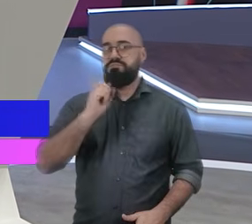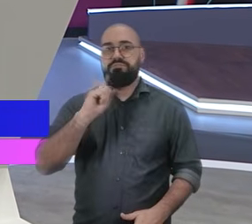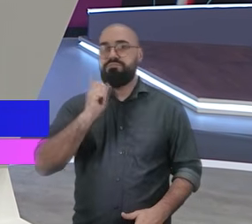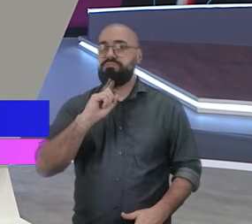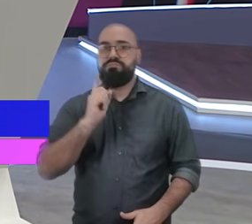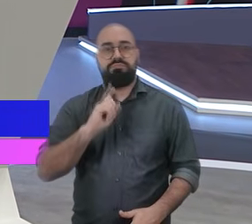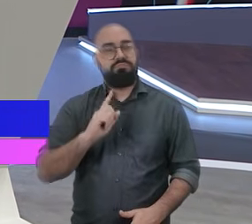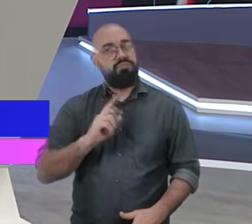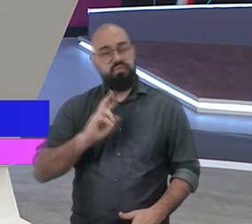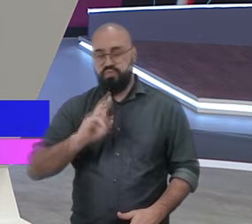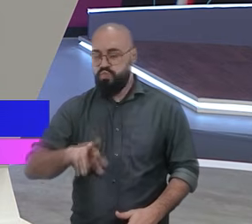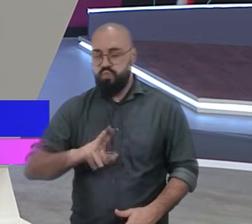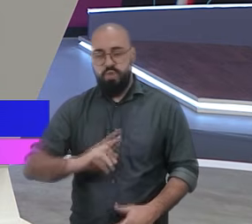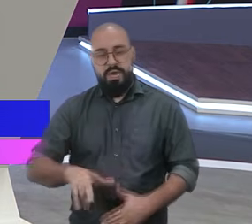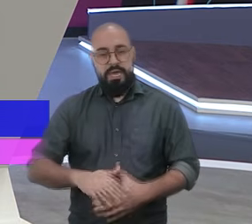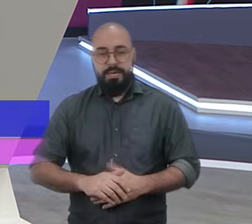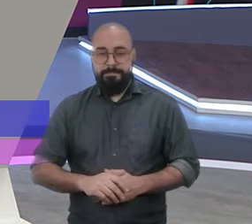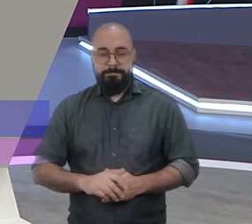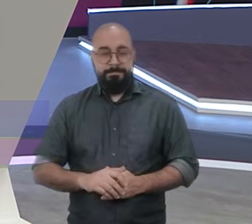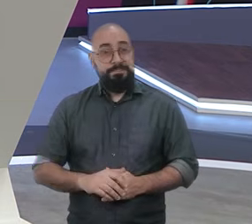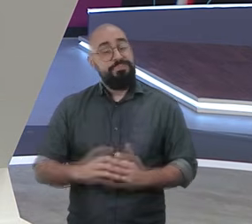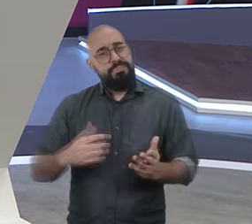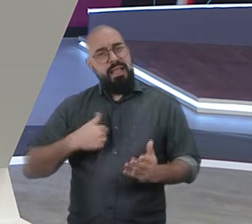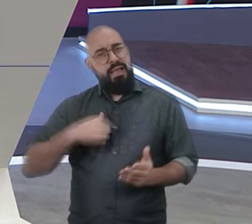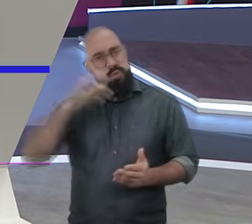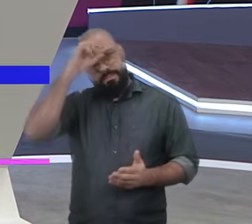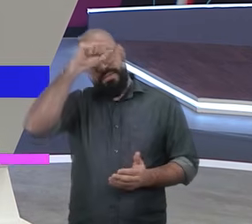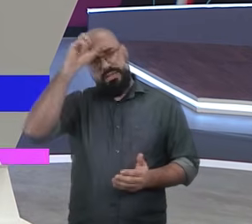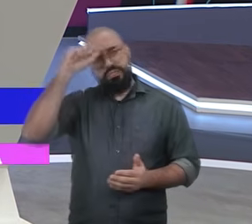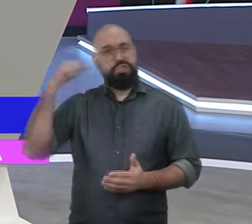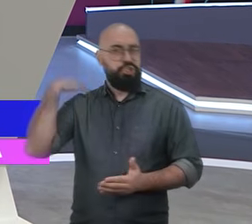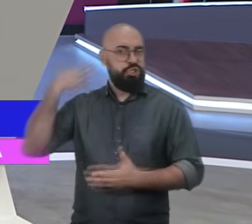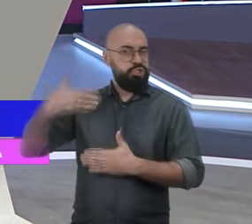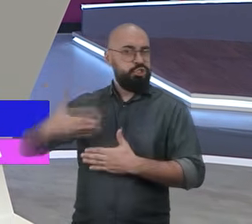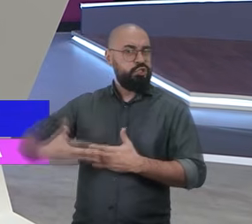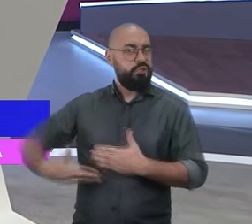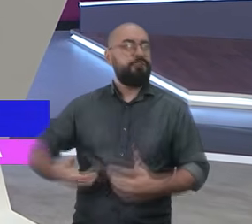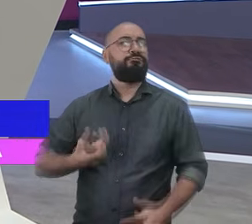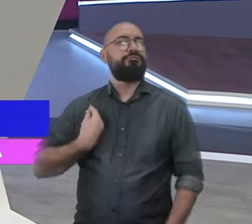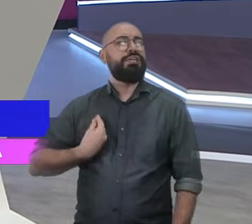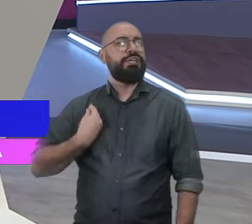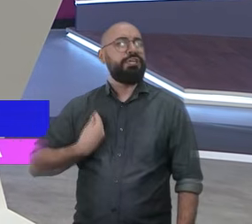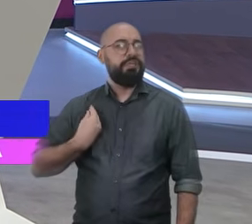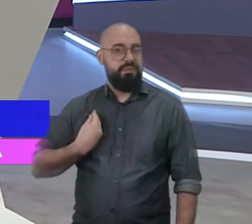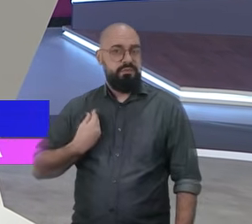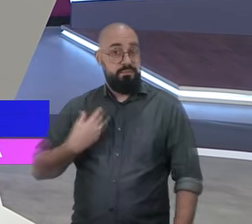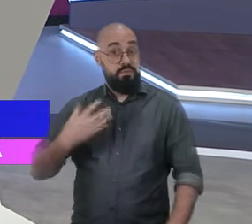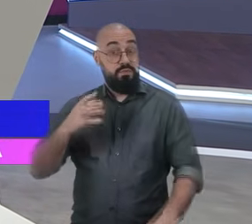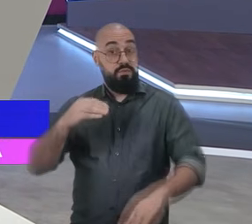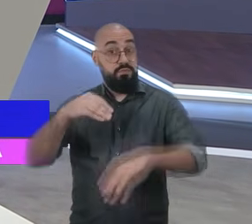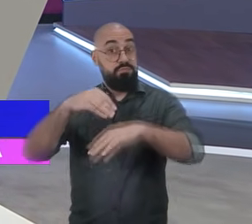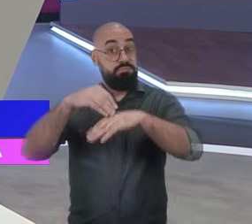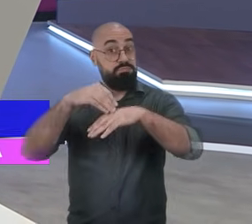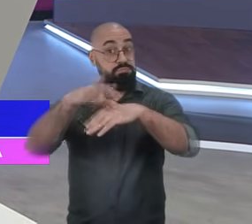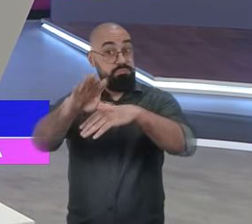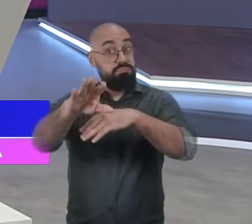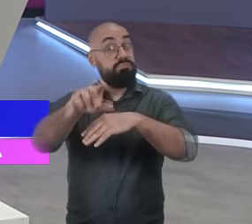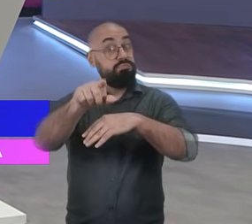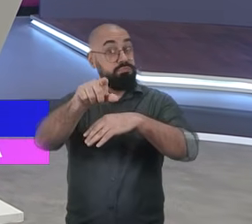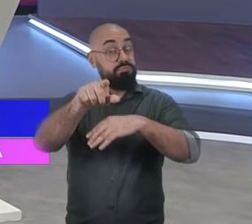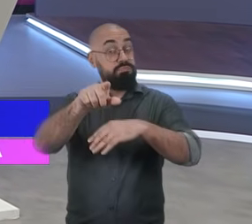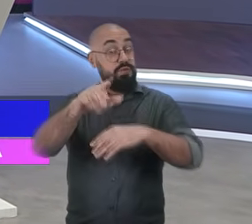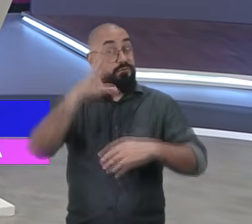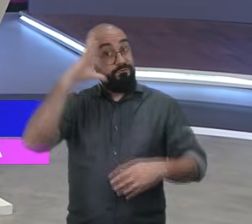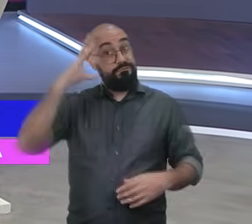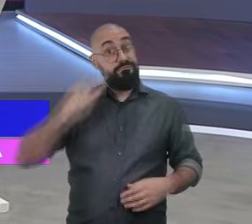isso, porque eu tenho aprendido algo na minha vida, e essa é uma lição espiritual que eu quero compartilhar com